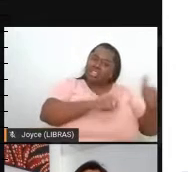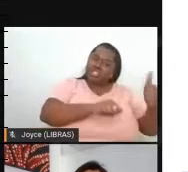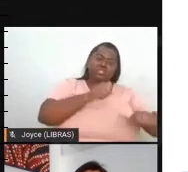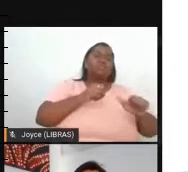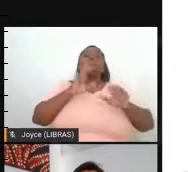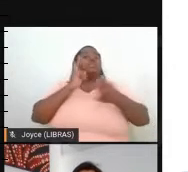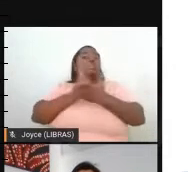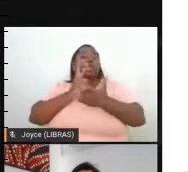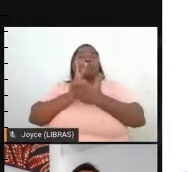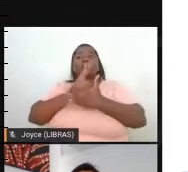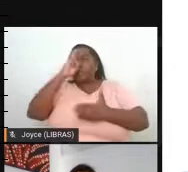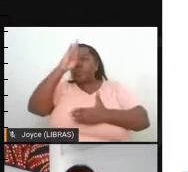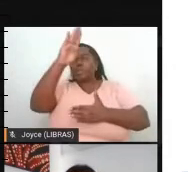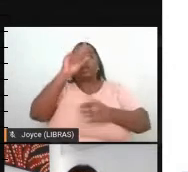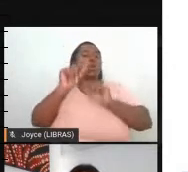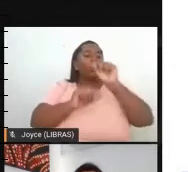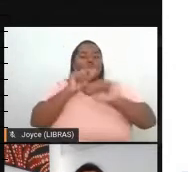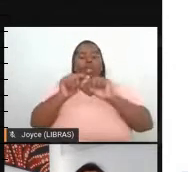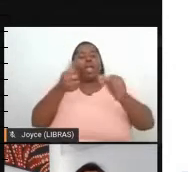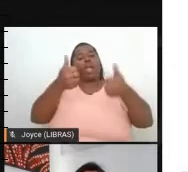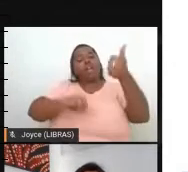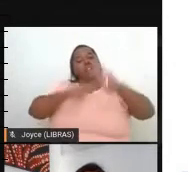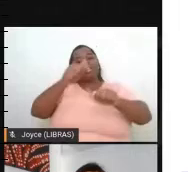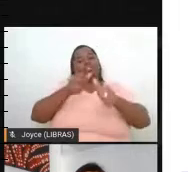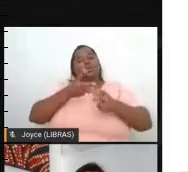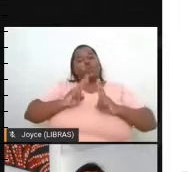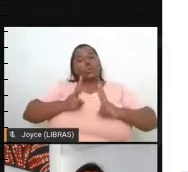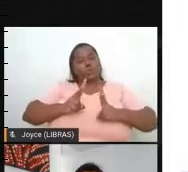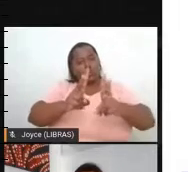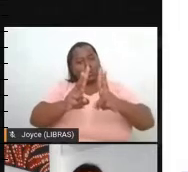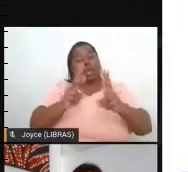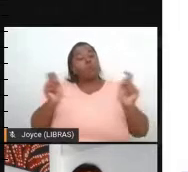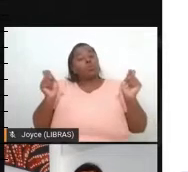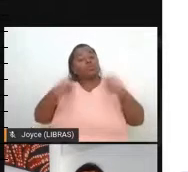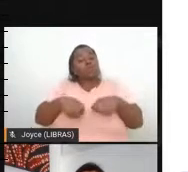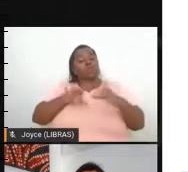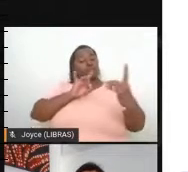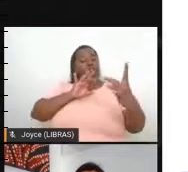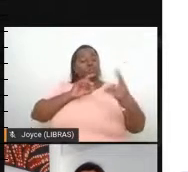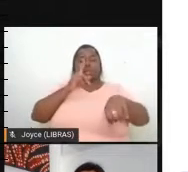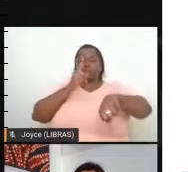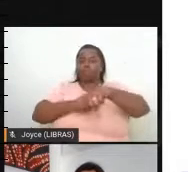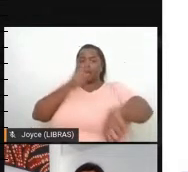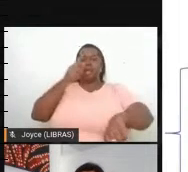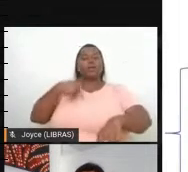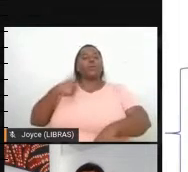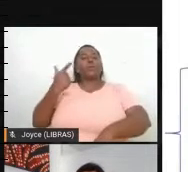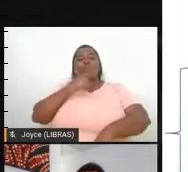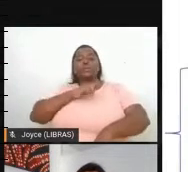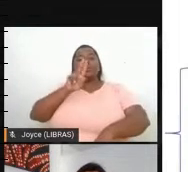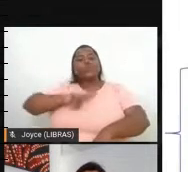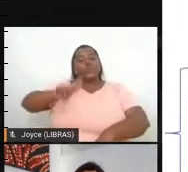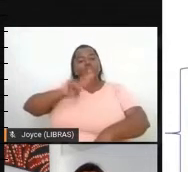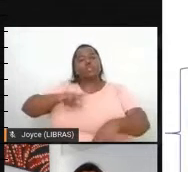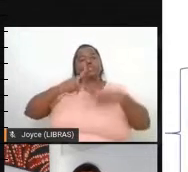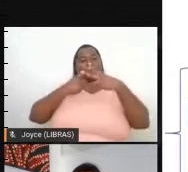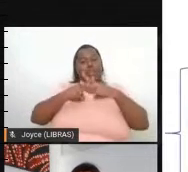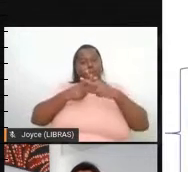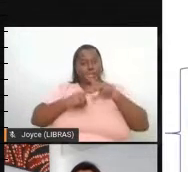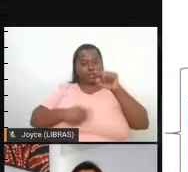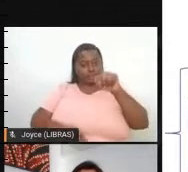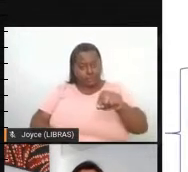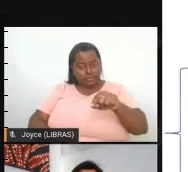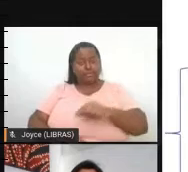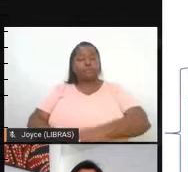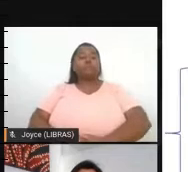avaliação continuada, né? Com essa possibilidade aí de feedback imediato que eu consigo com o uso dessa ferramenta. Depois